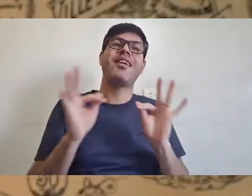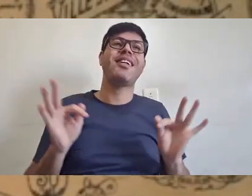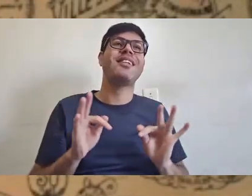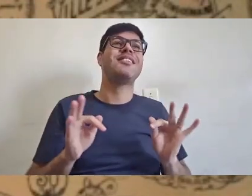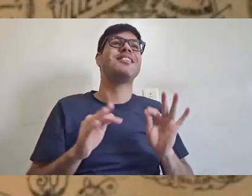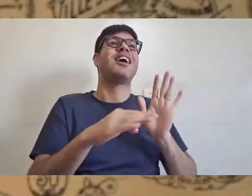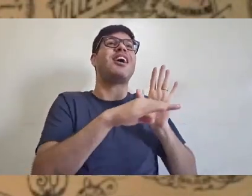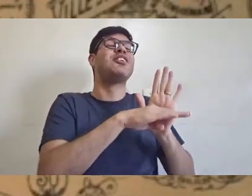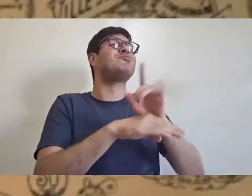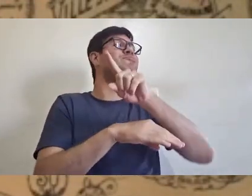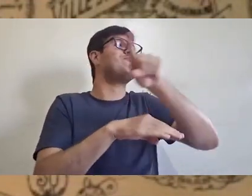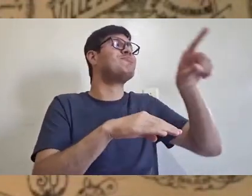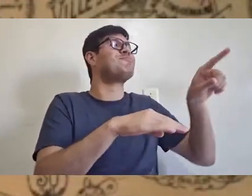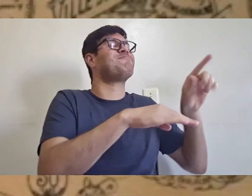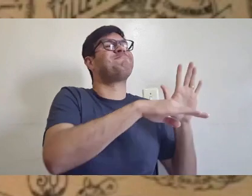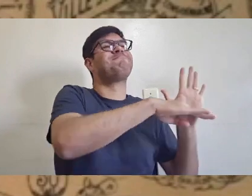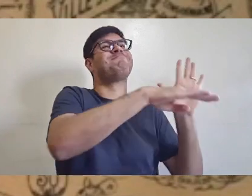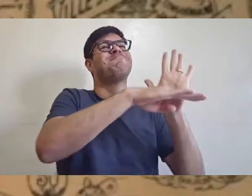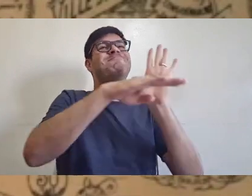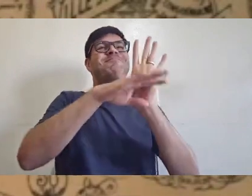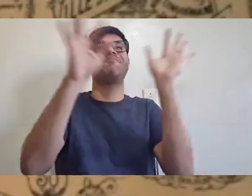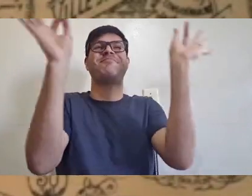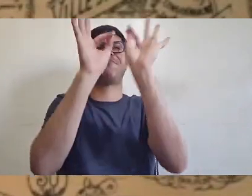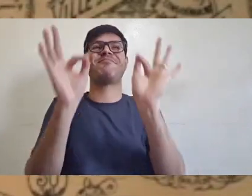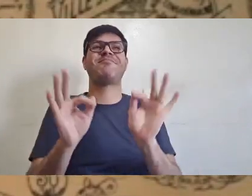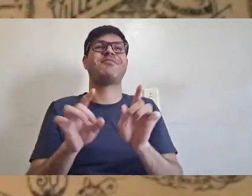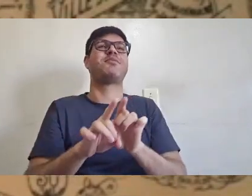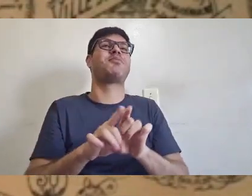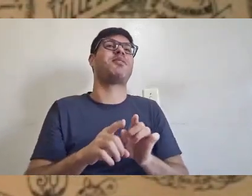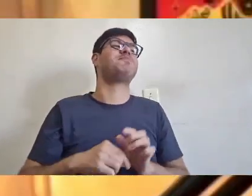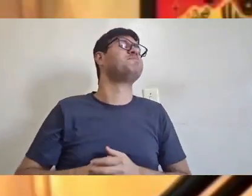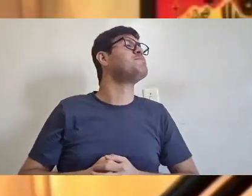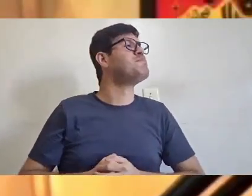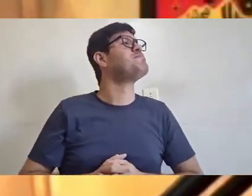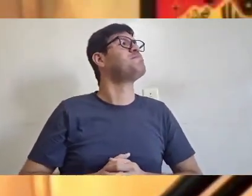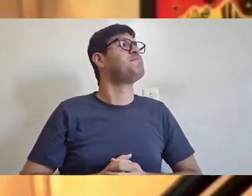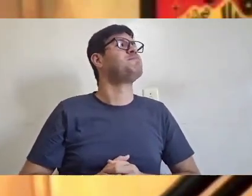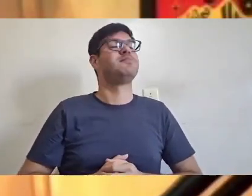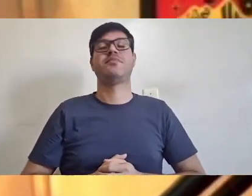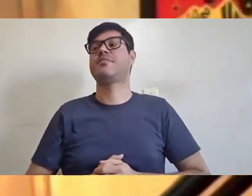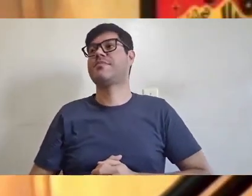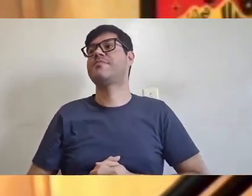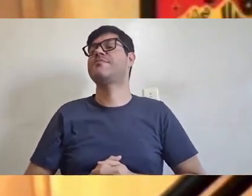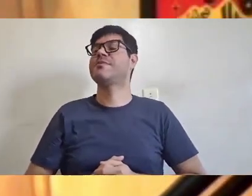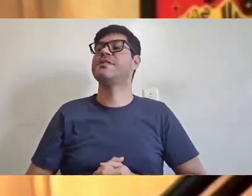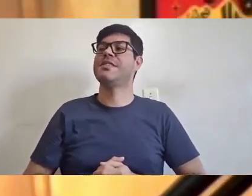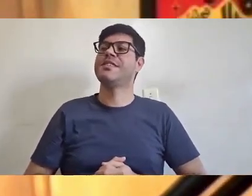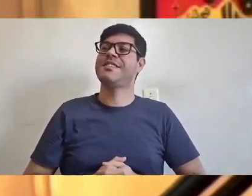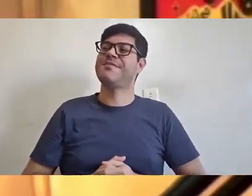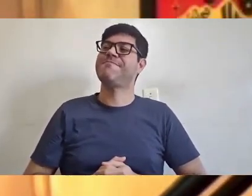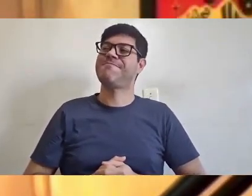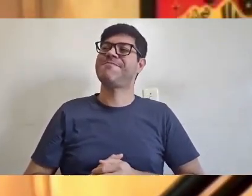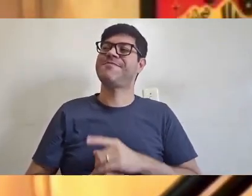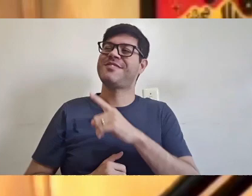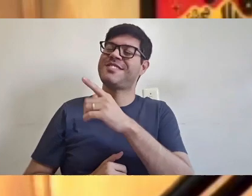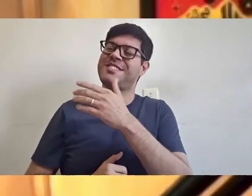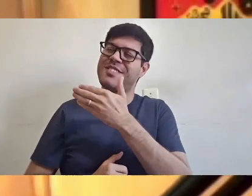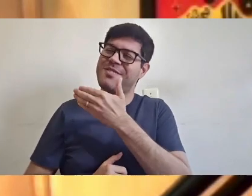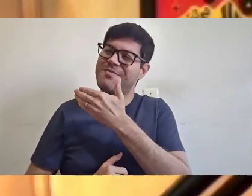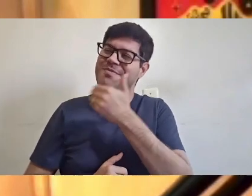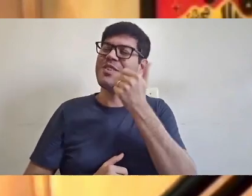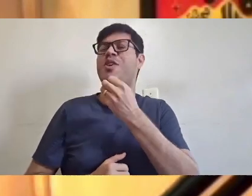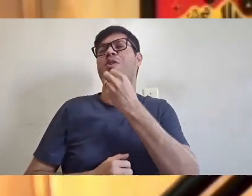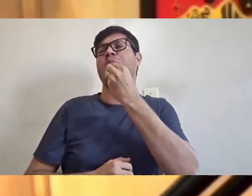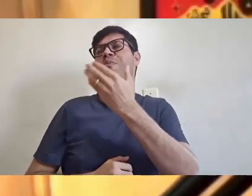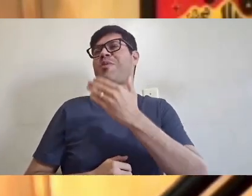sermos felizes e fazermos os outros felizes. Muito bem, seu Pedro. Bom, eu acho que aí tá a sua despedida, melhor que